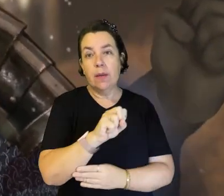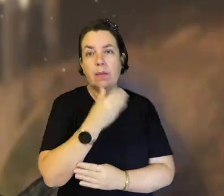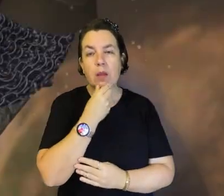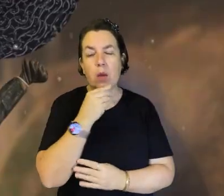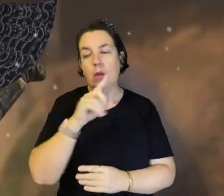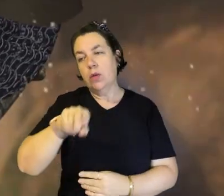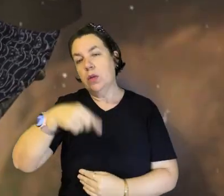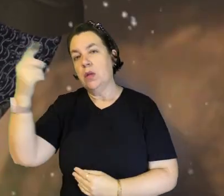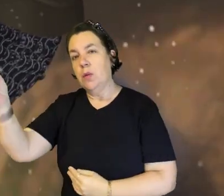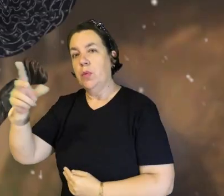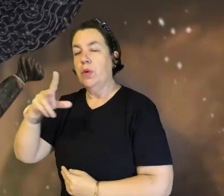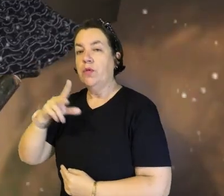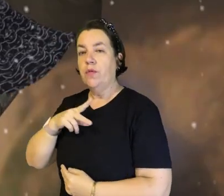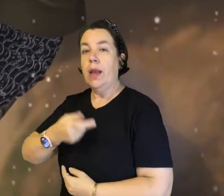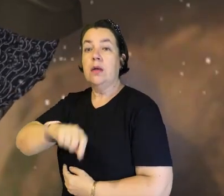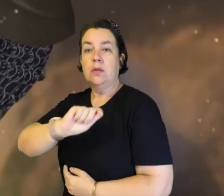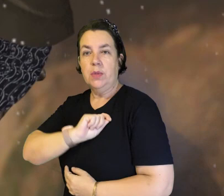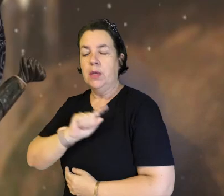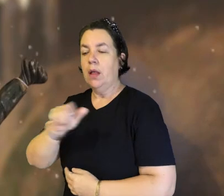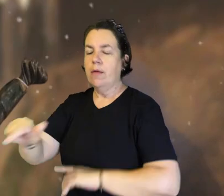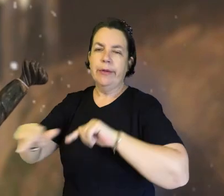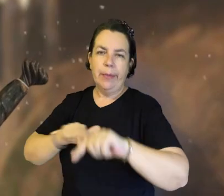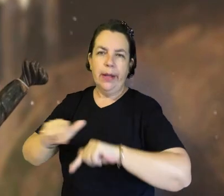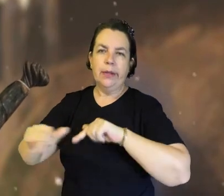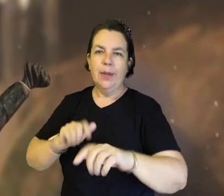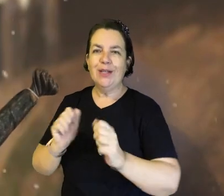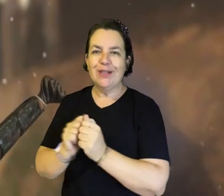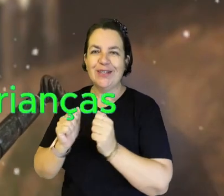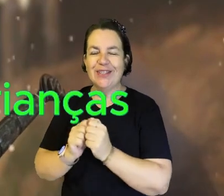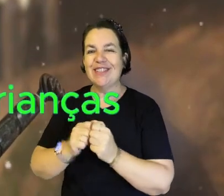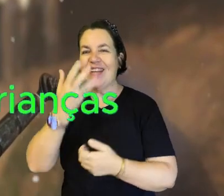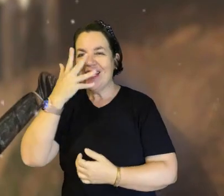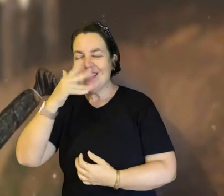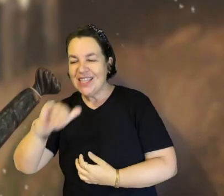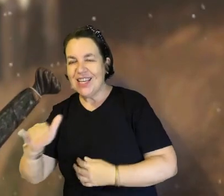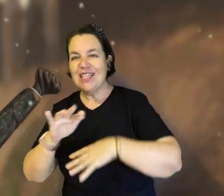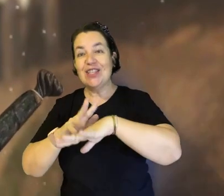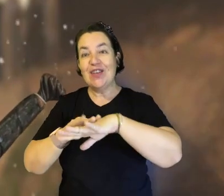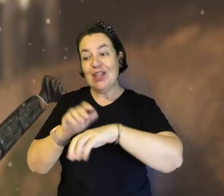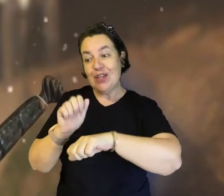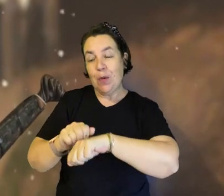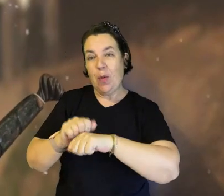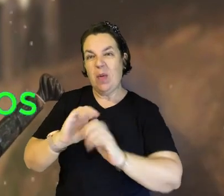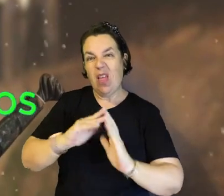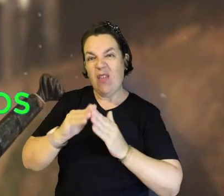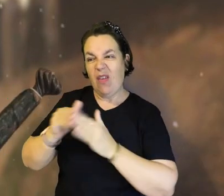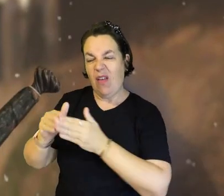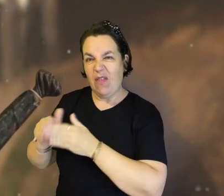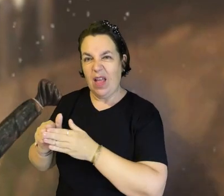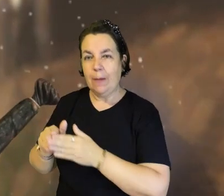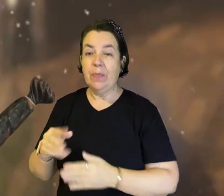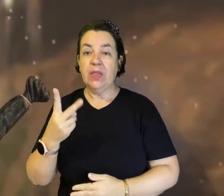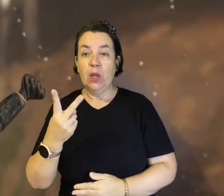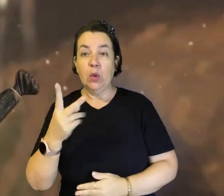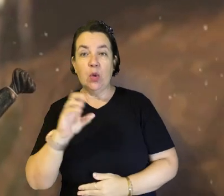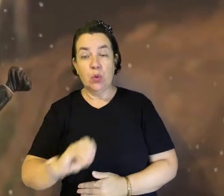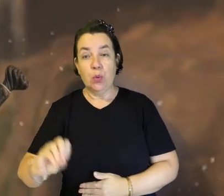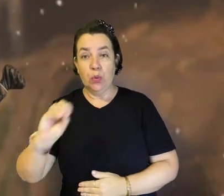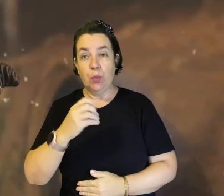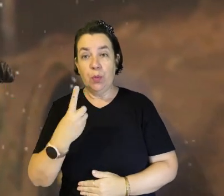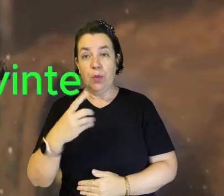ordenado, foi para Madrid. Lá ele trabalha incansavelmente com as crianças, os doentes e os pobres nos subúrbios. Em 2